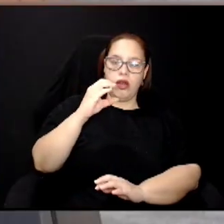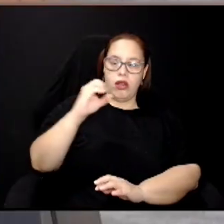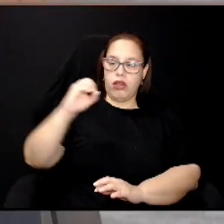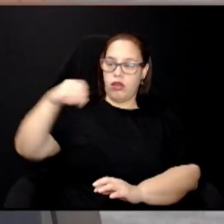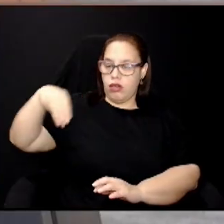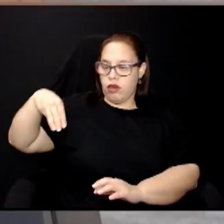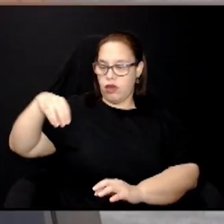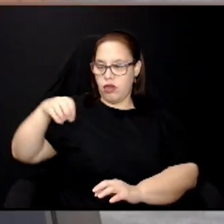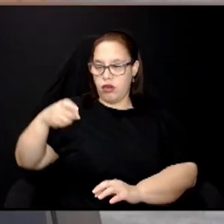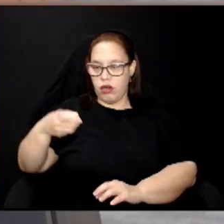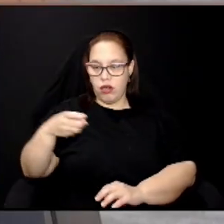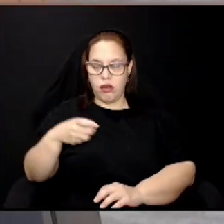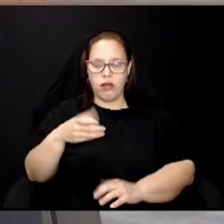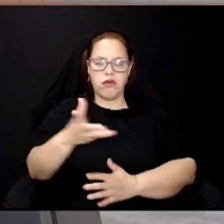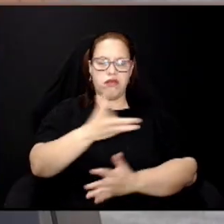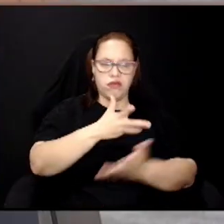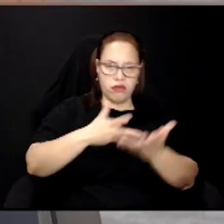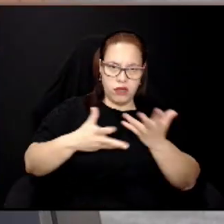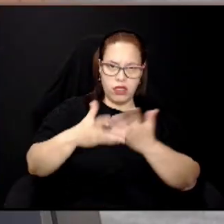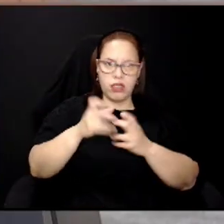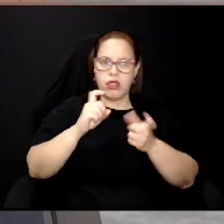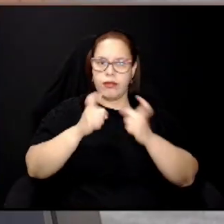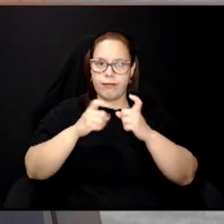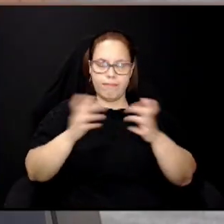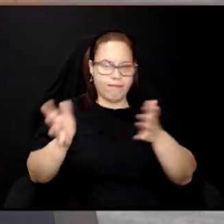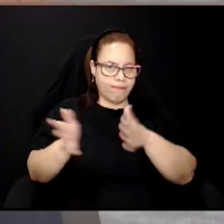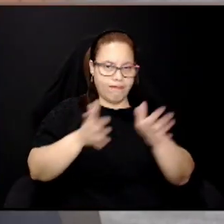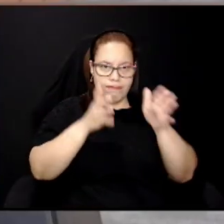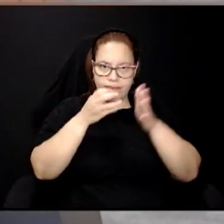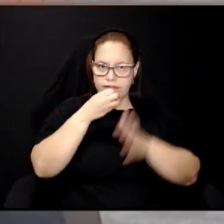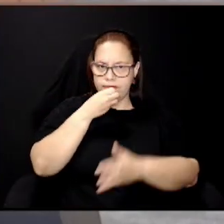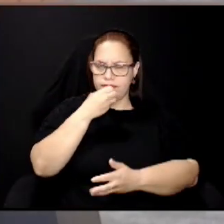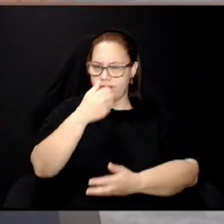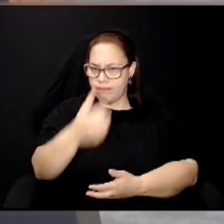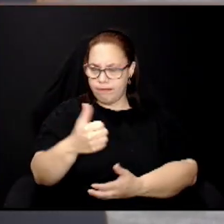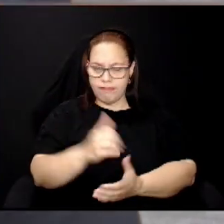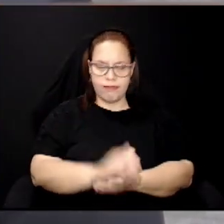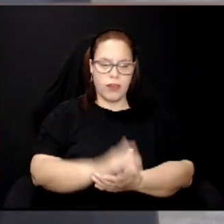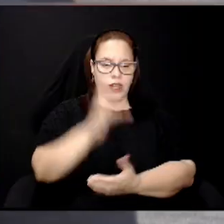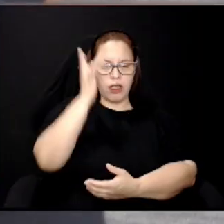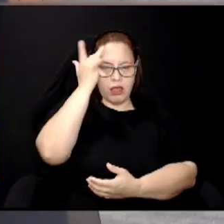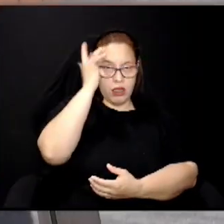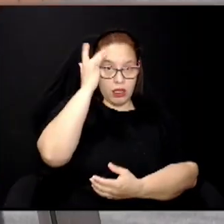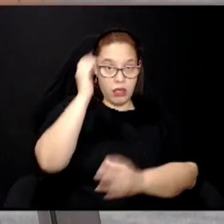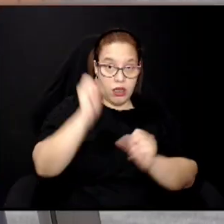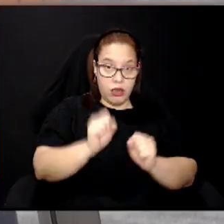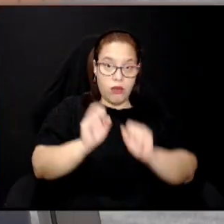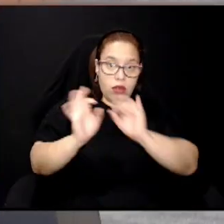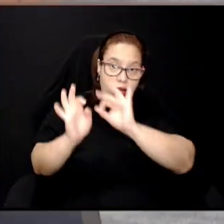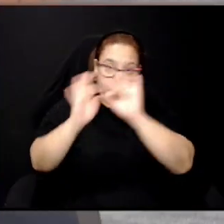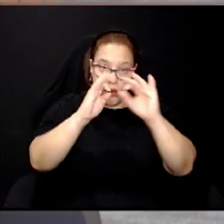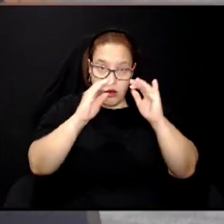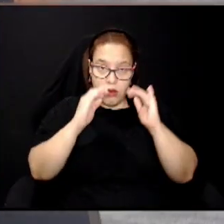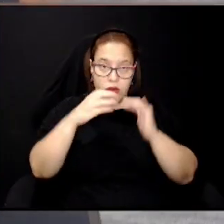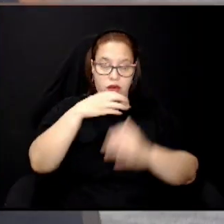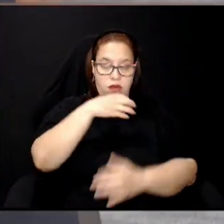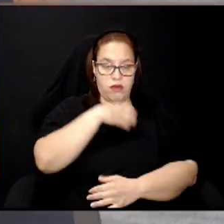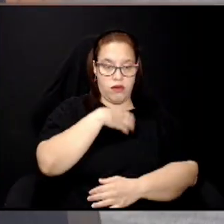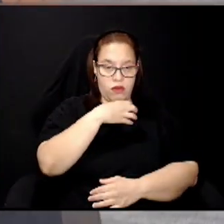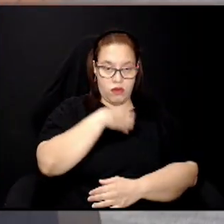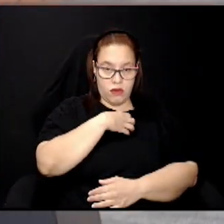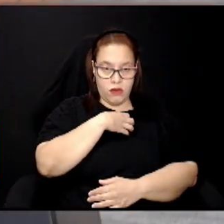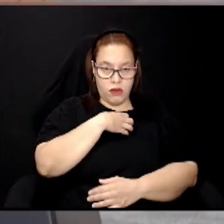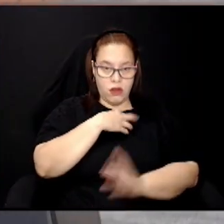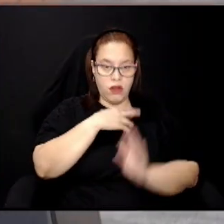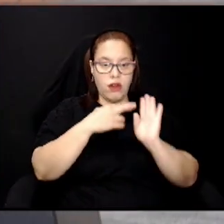gente extraiu bastante, foi uma reunião muito produtiva. Acho que todos vocês que puderam acompanhar se sentiram assim